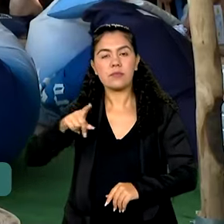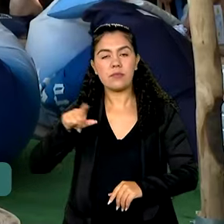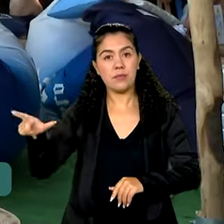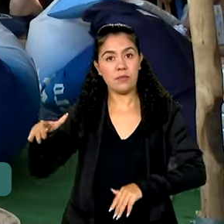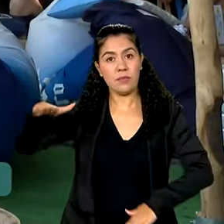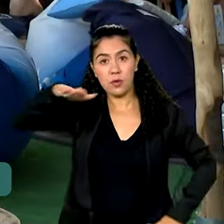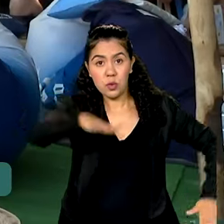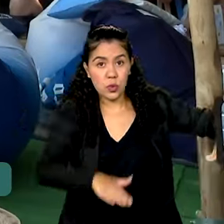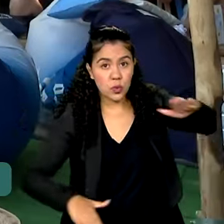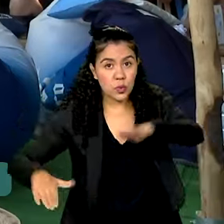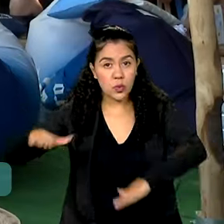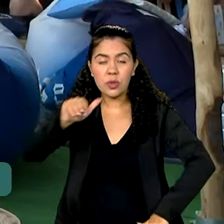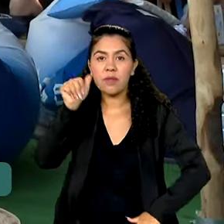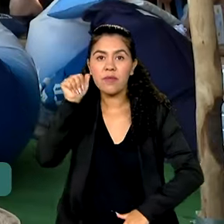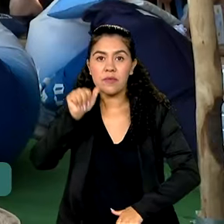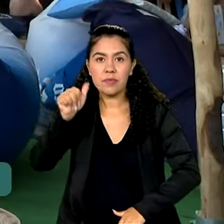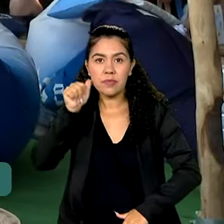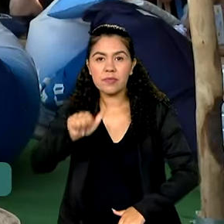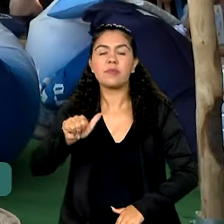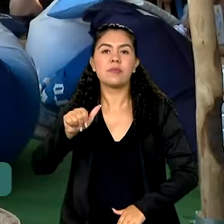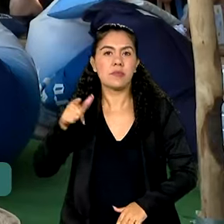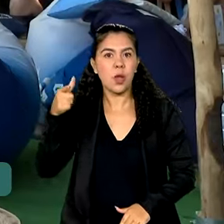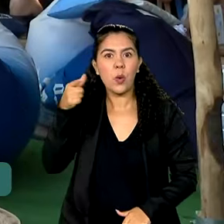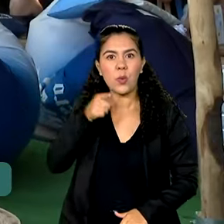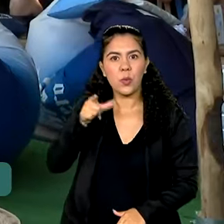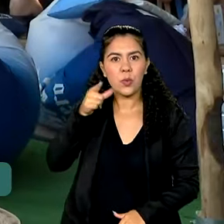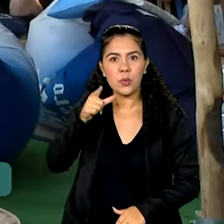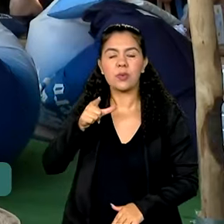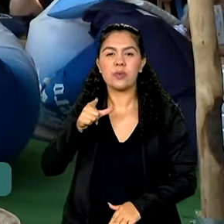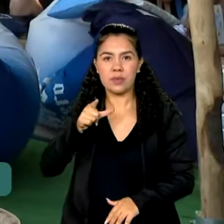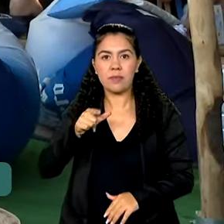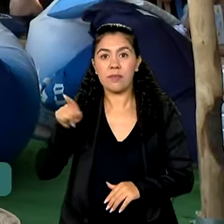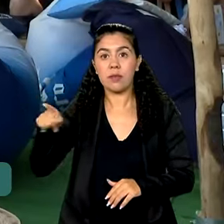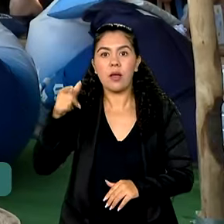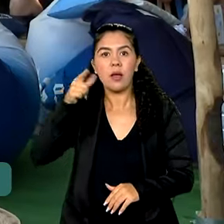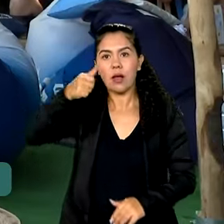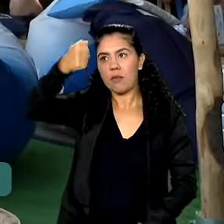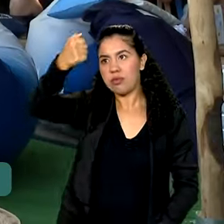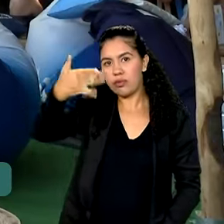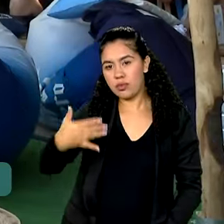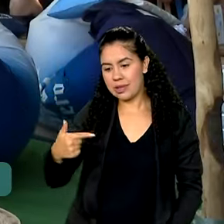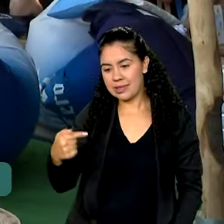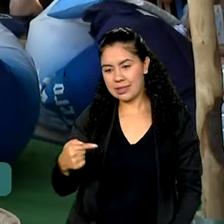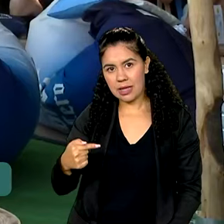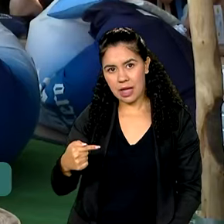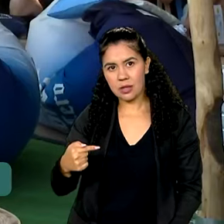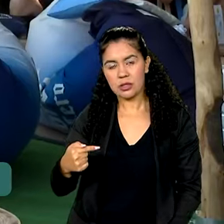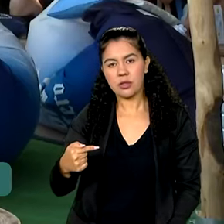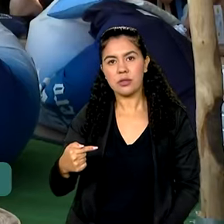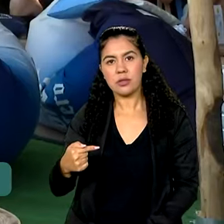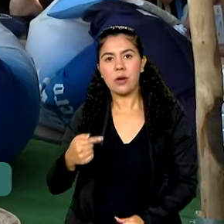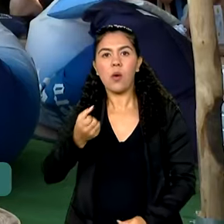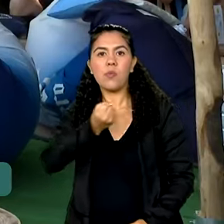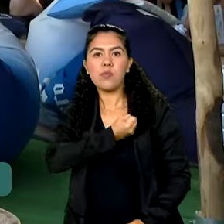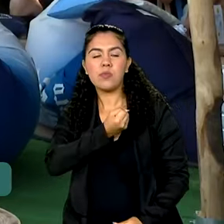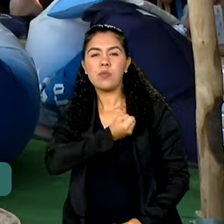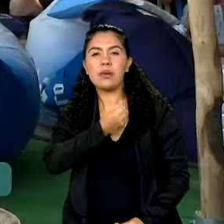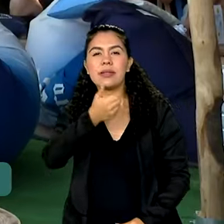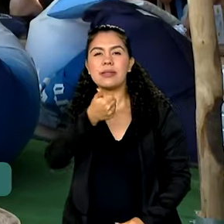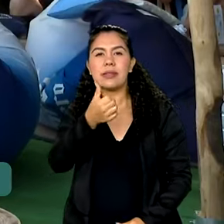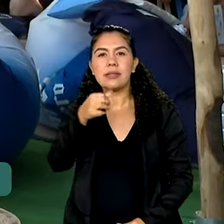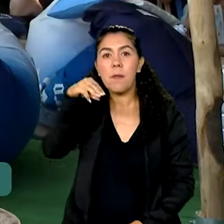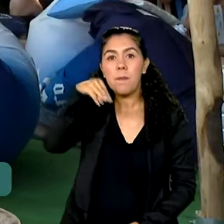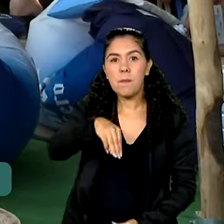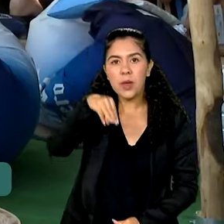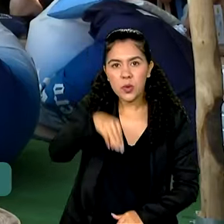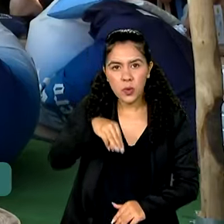nadadora brasileira a atingir essa marca. Beatriz classificou em sétimo entre as 8 vagas, com tempo de 16 minutos,